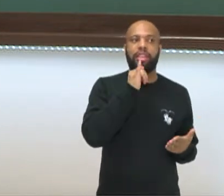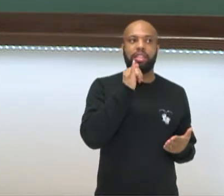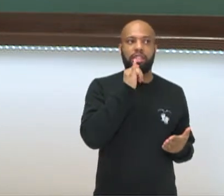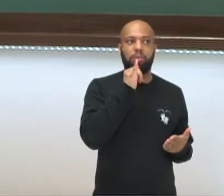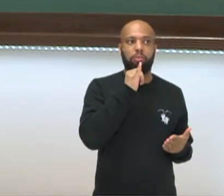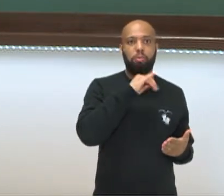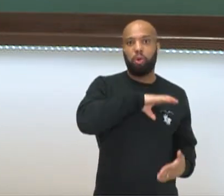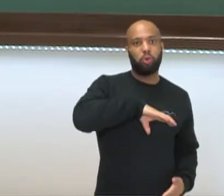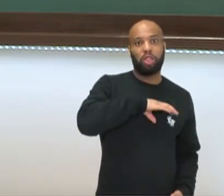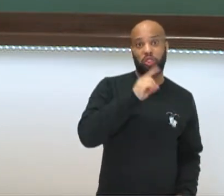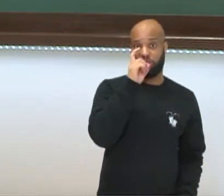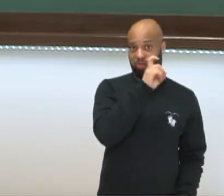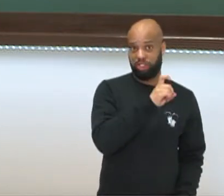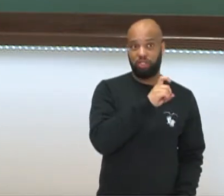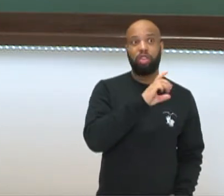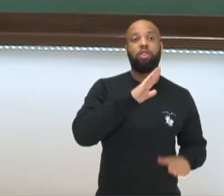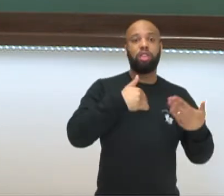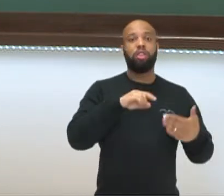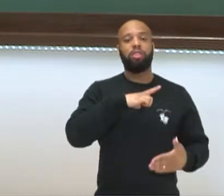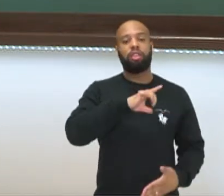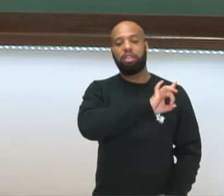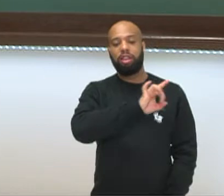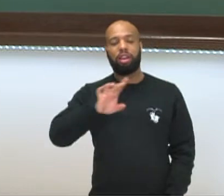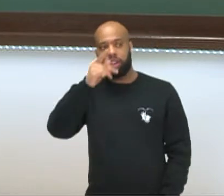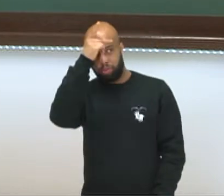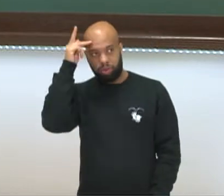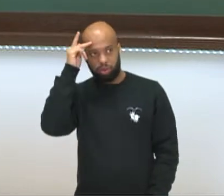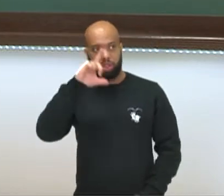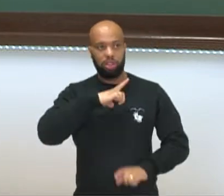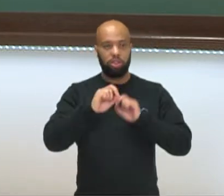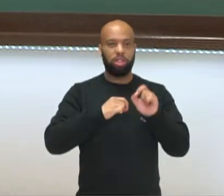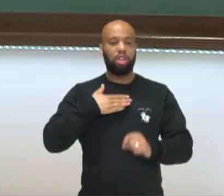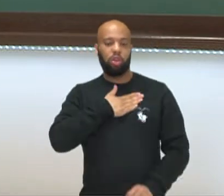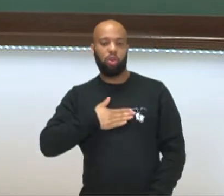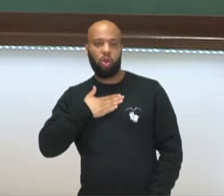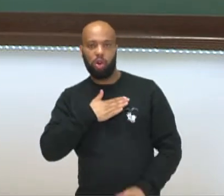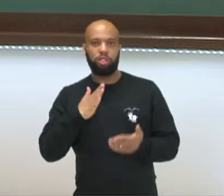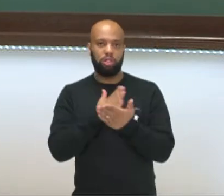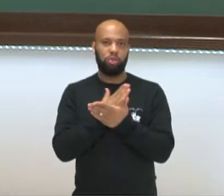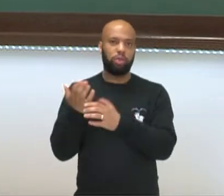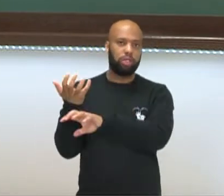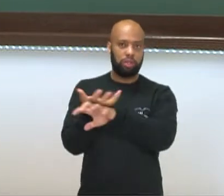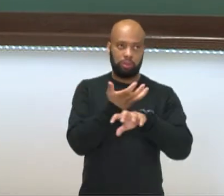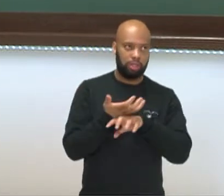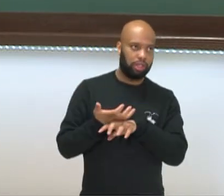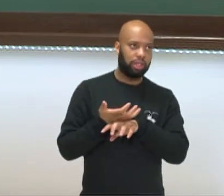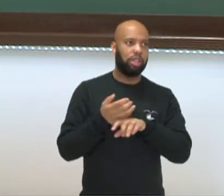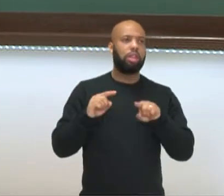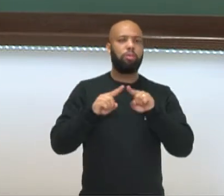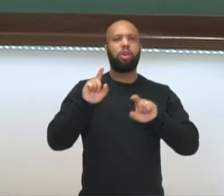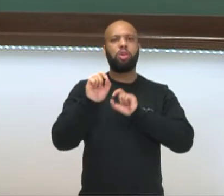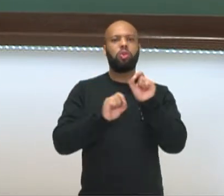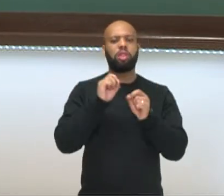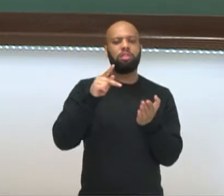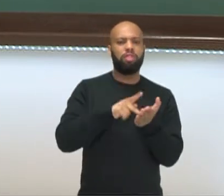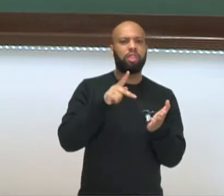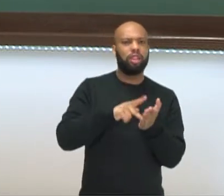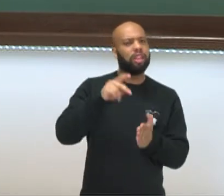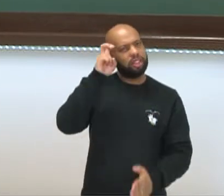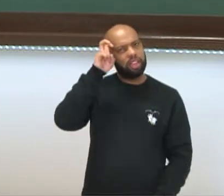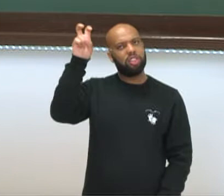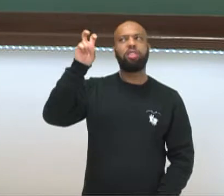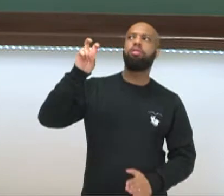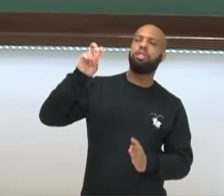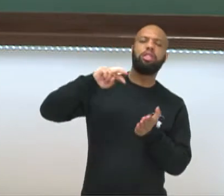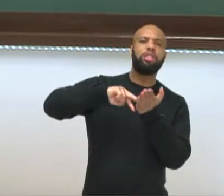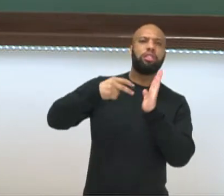língua portuguesa. Cada pessoa tem aí uma tendência a gostar de uma disciplina e de outra. Mas o que de fato é ser